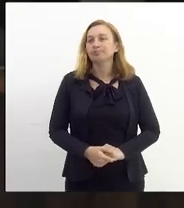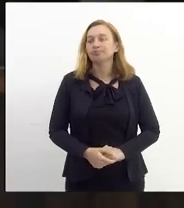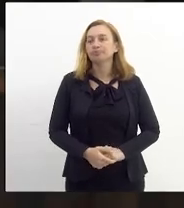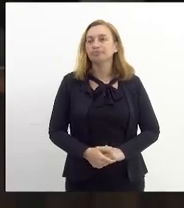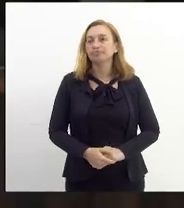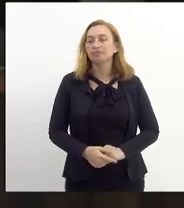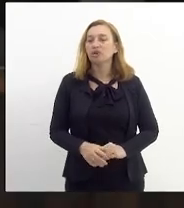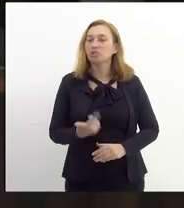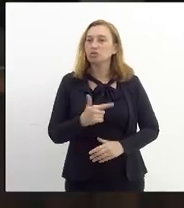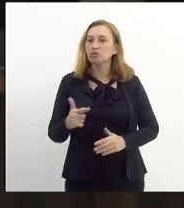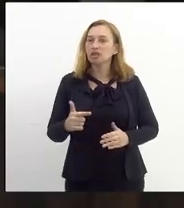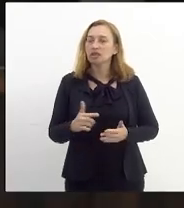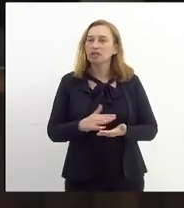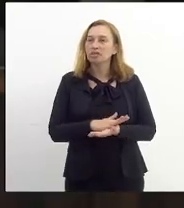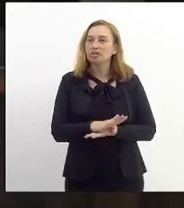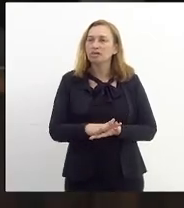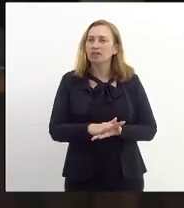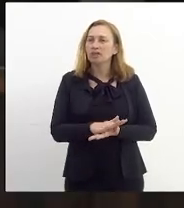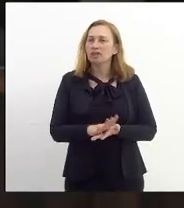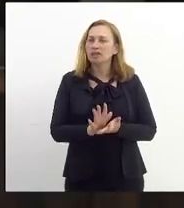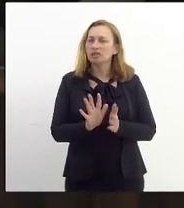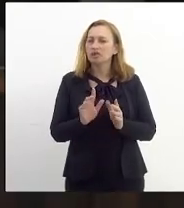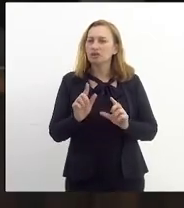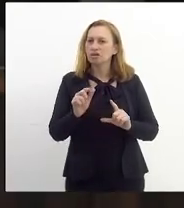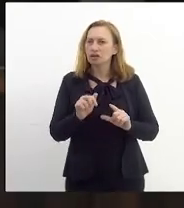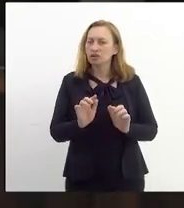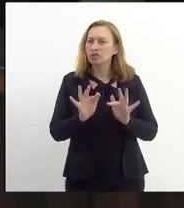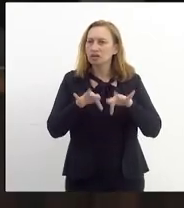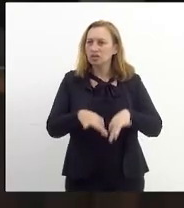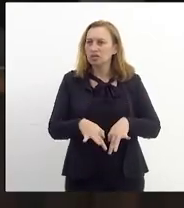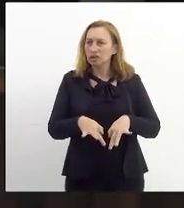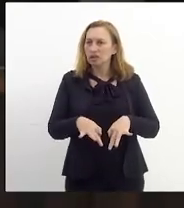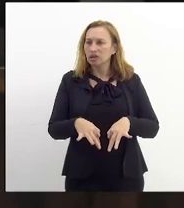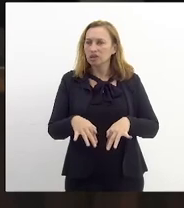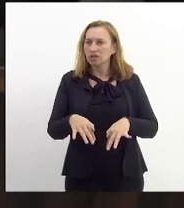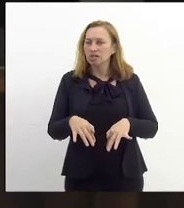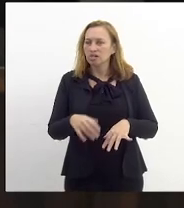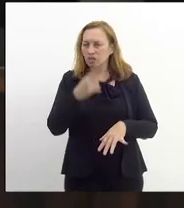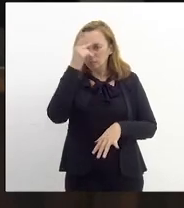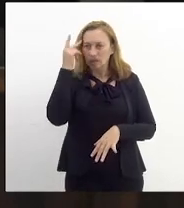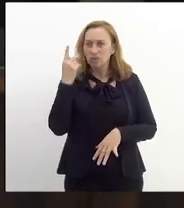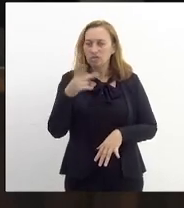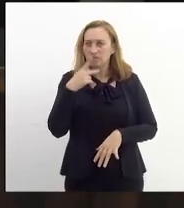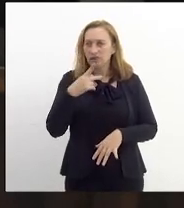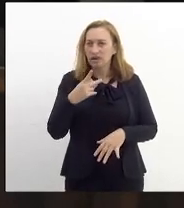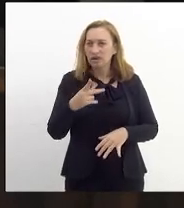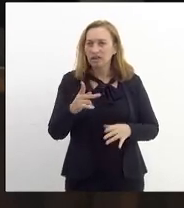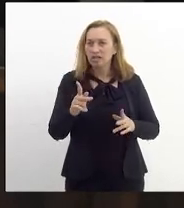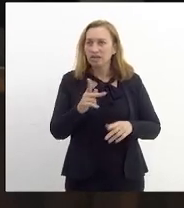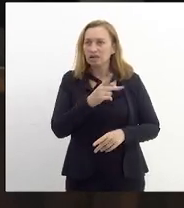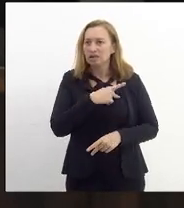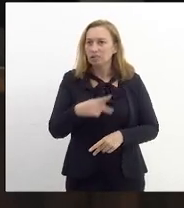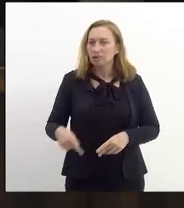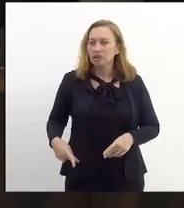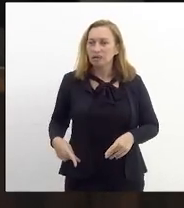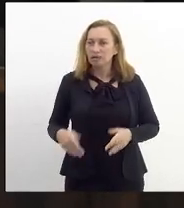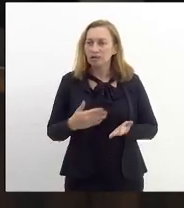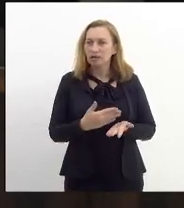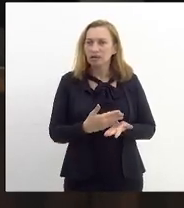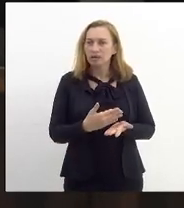é uma havendo mais oradores em oradora inscritos a presidência deste expediente